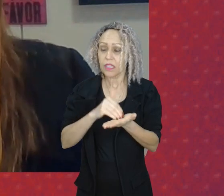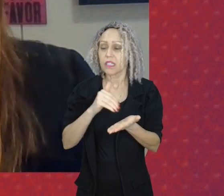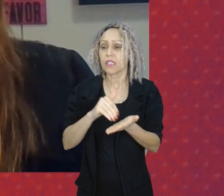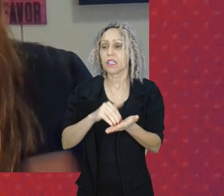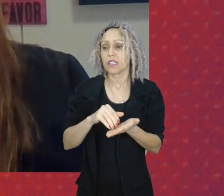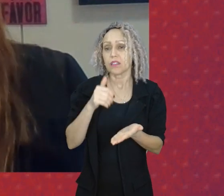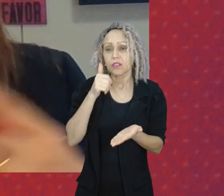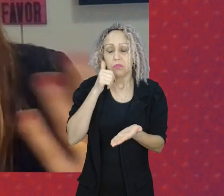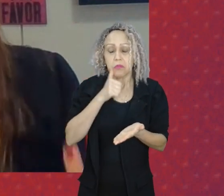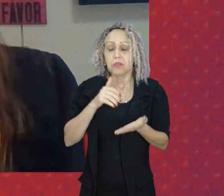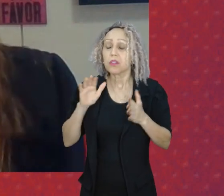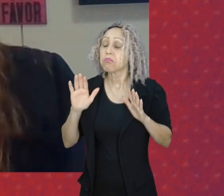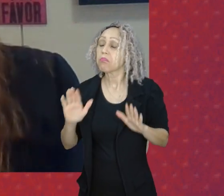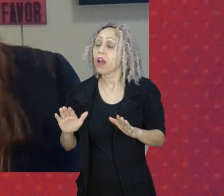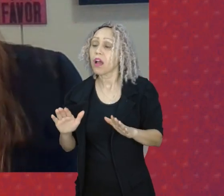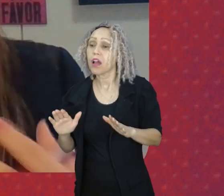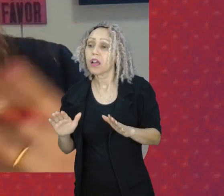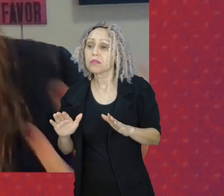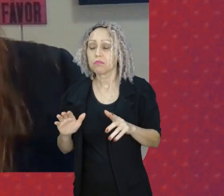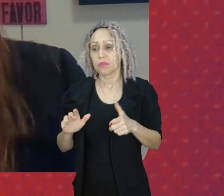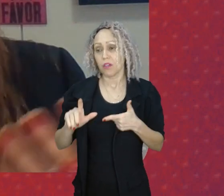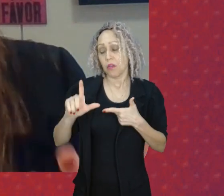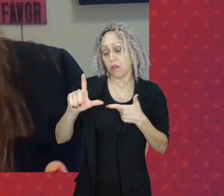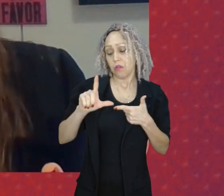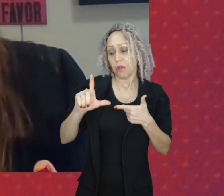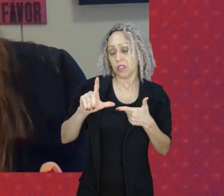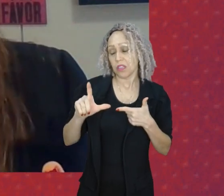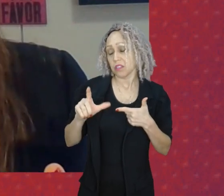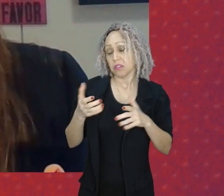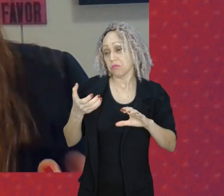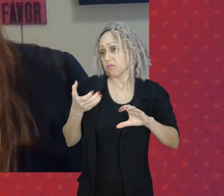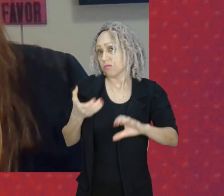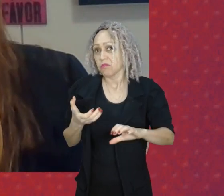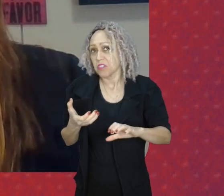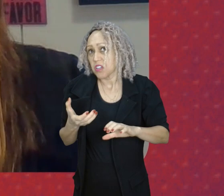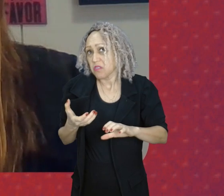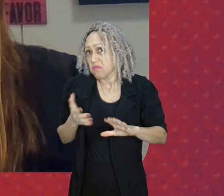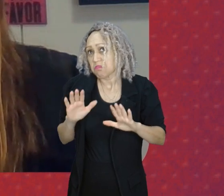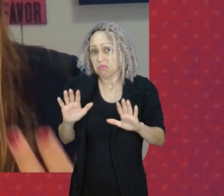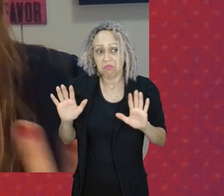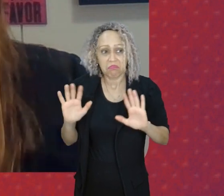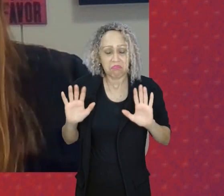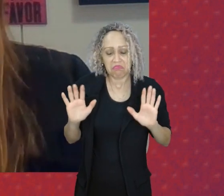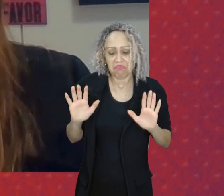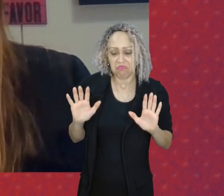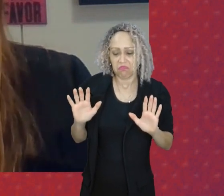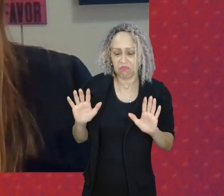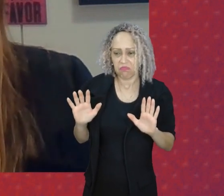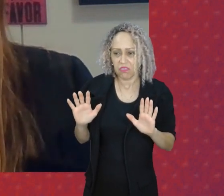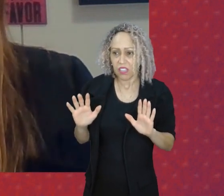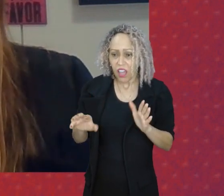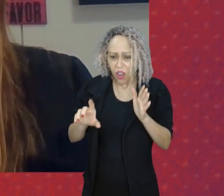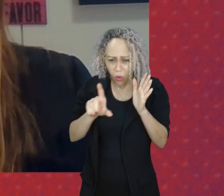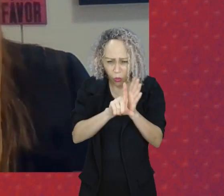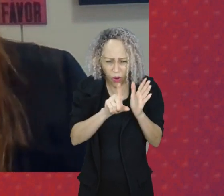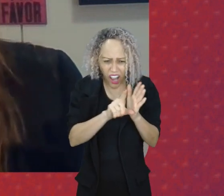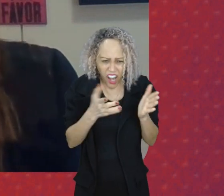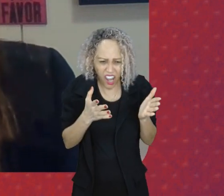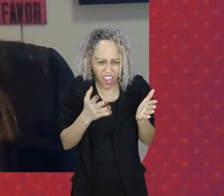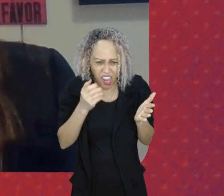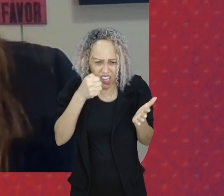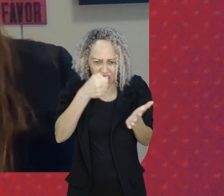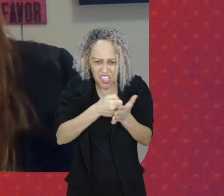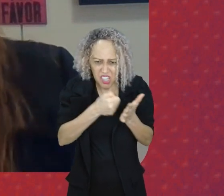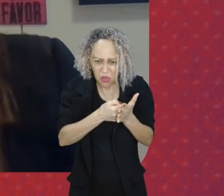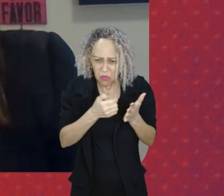Poder Legislativo fica se auto-anistiando, né, desse jeito, então, ou seja, é uma lei que não é para ser cumprida. Né? Na